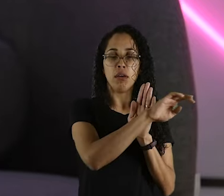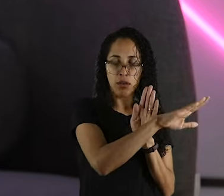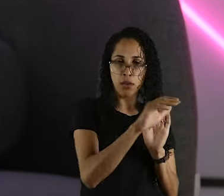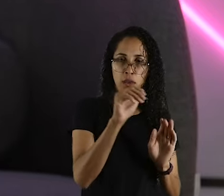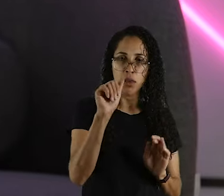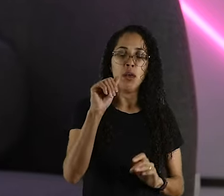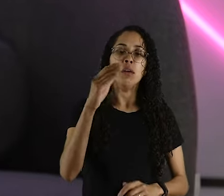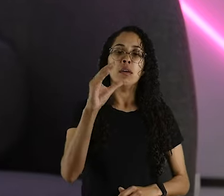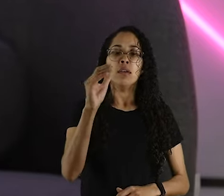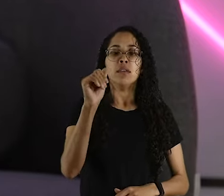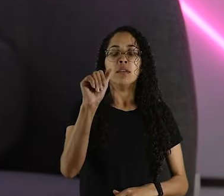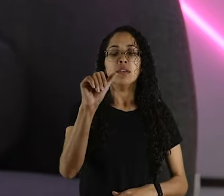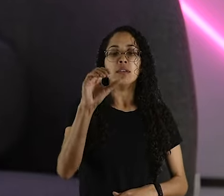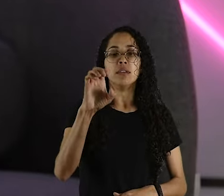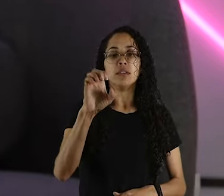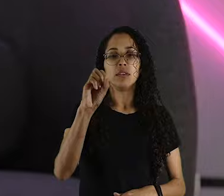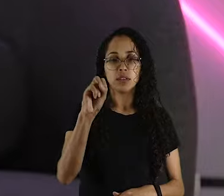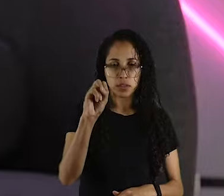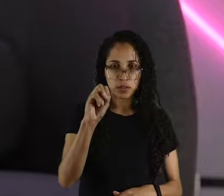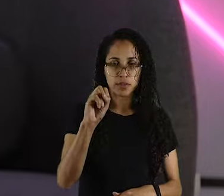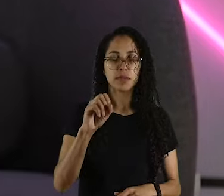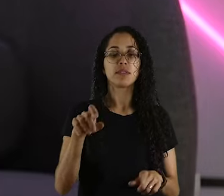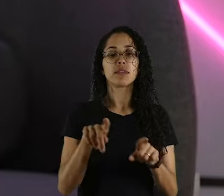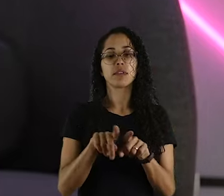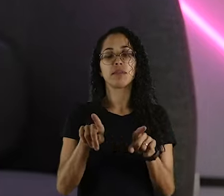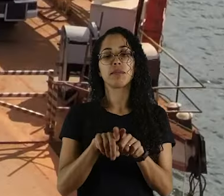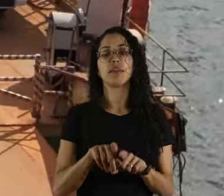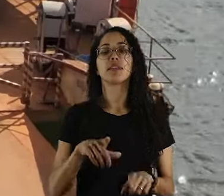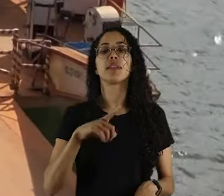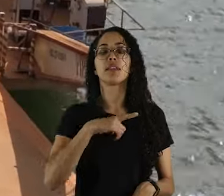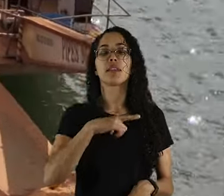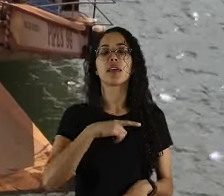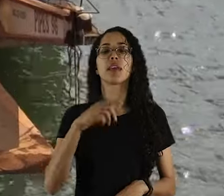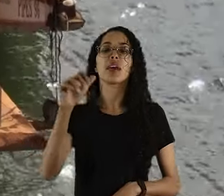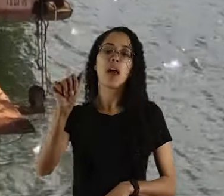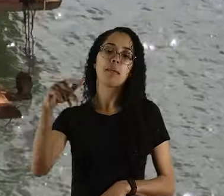ações. E a longo prazo tem a questão da previdência.